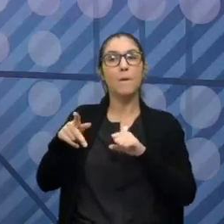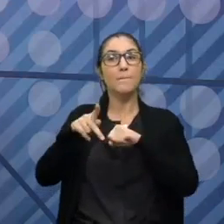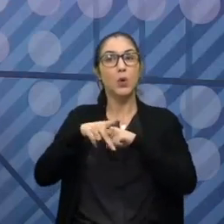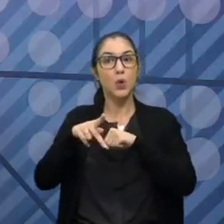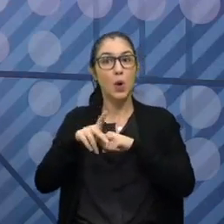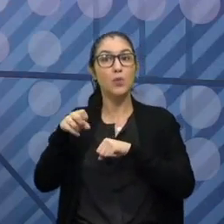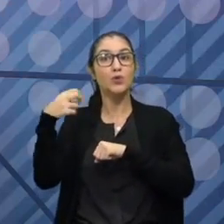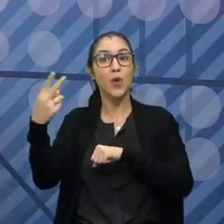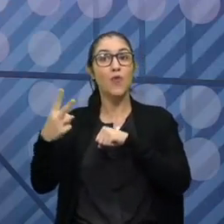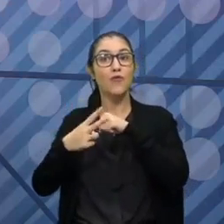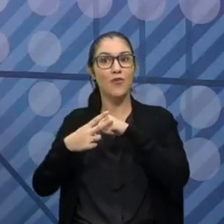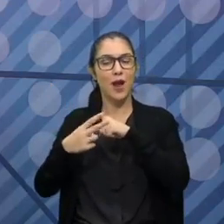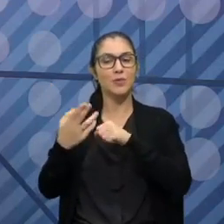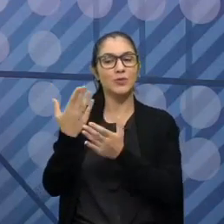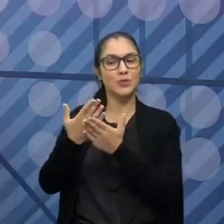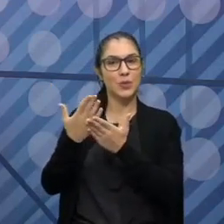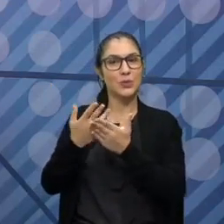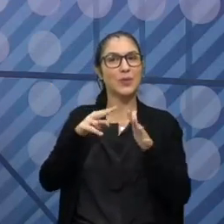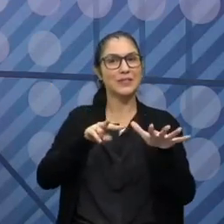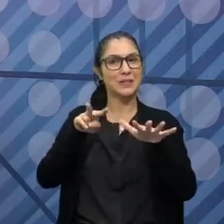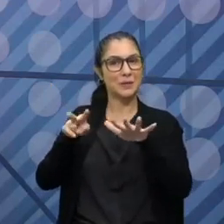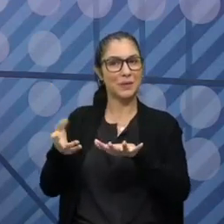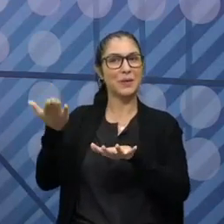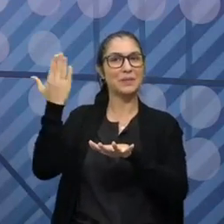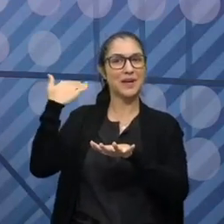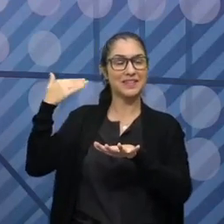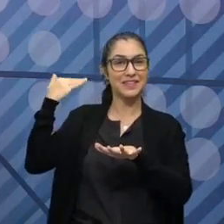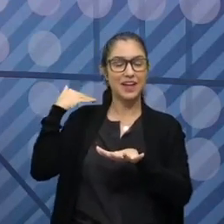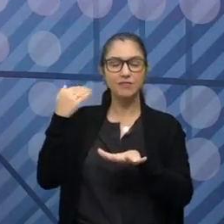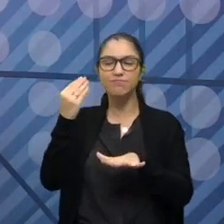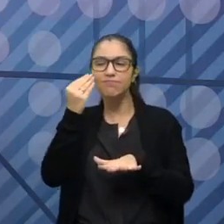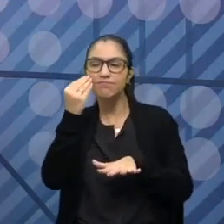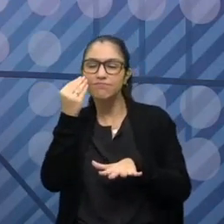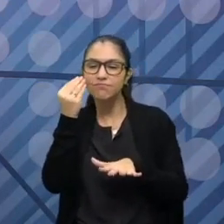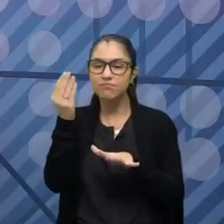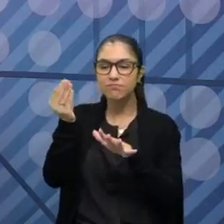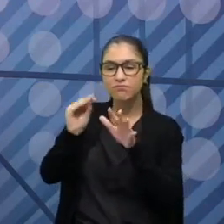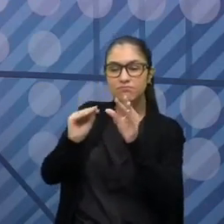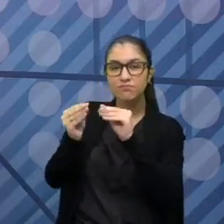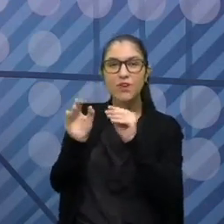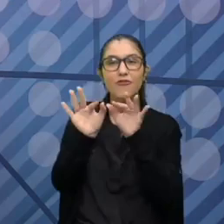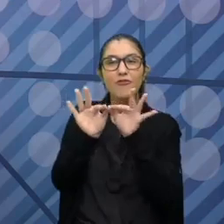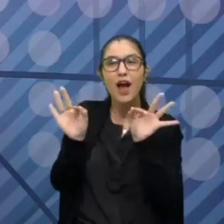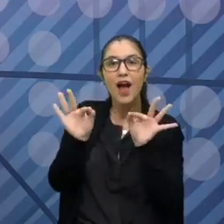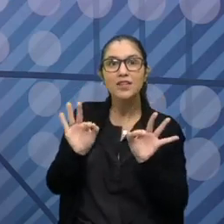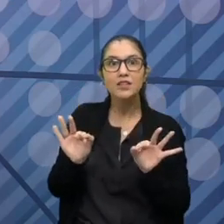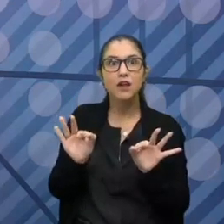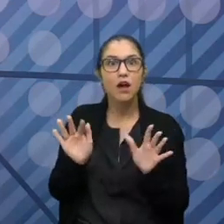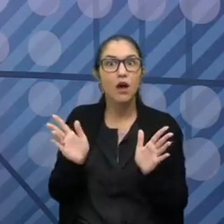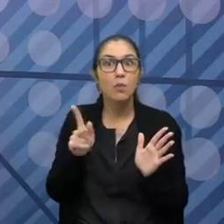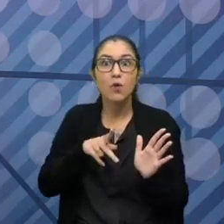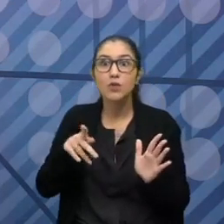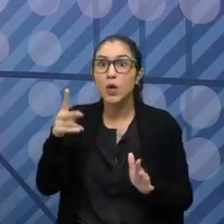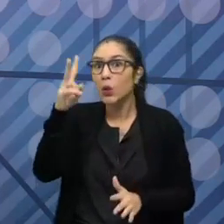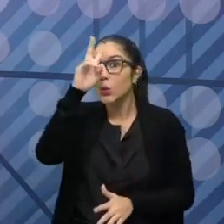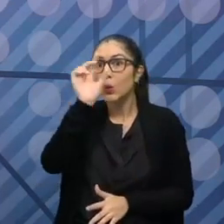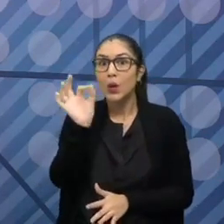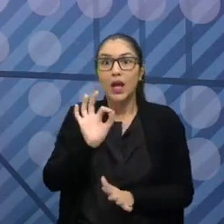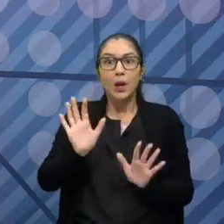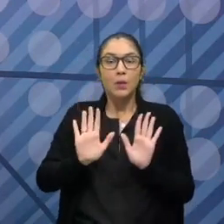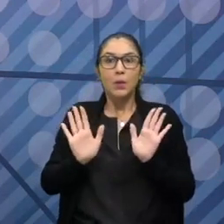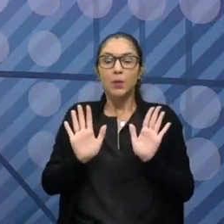ou verbos que nós estudamos na semana passada e vai tentar montar mini frases. Ah, professora, eu não lembro de